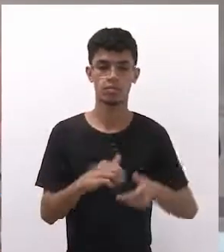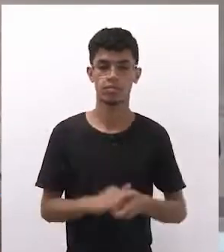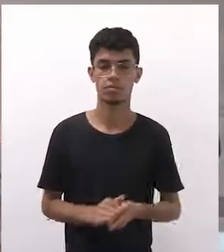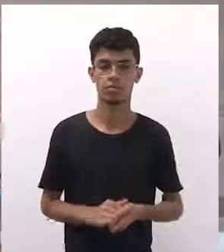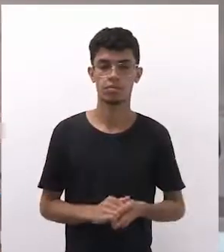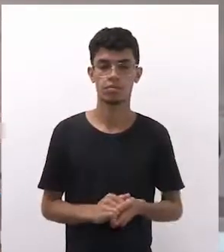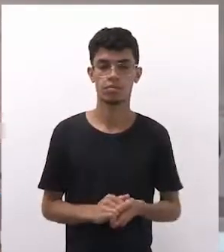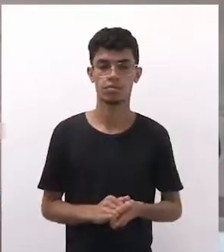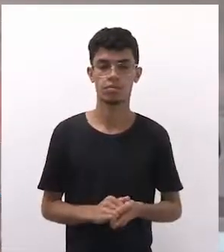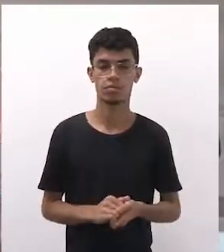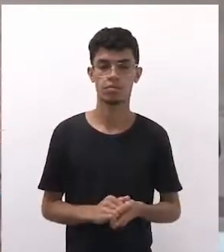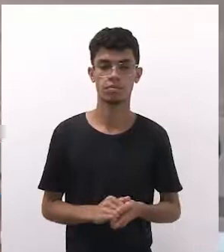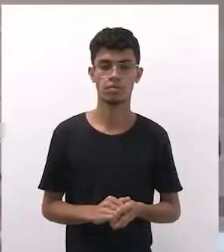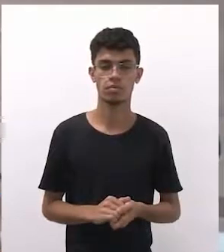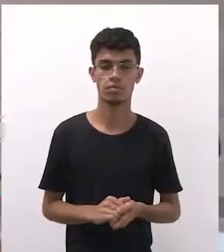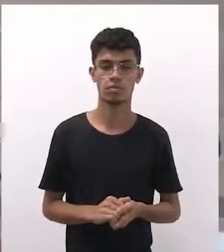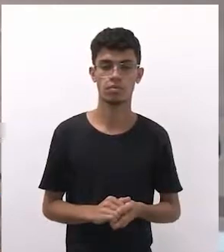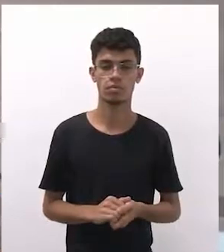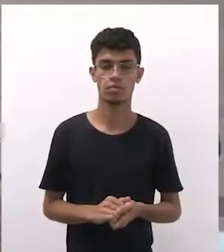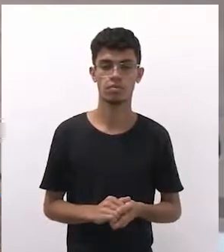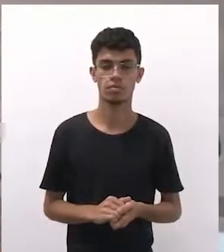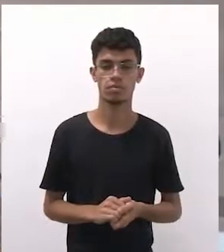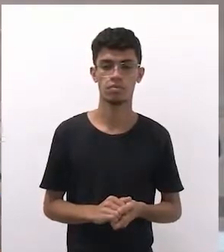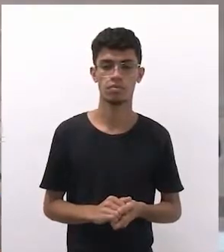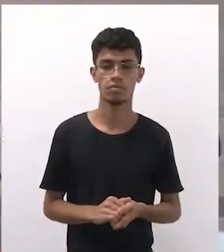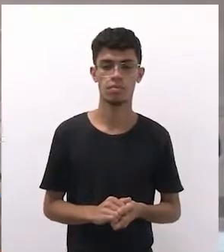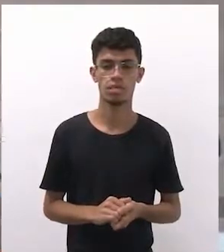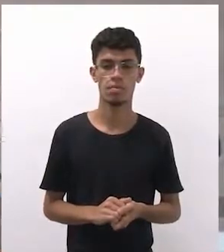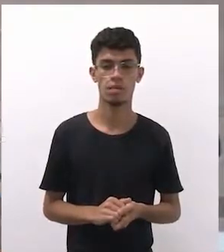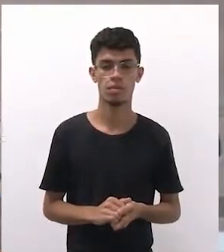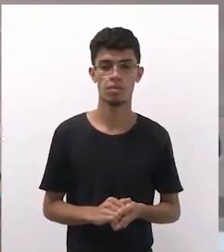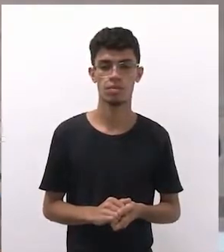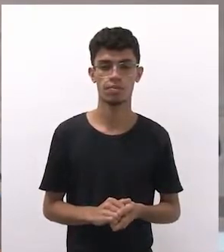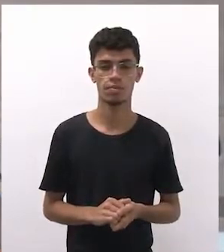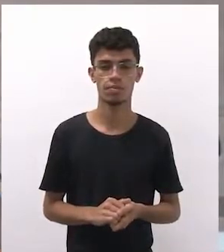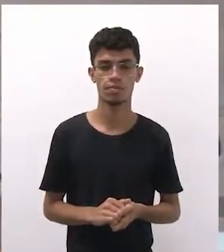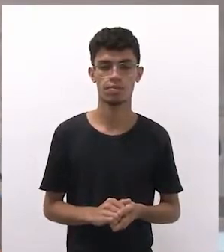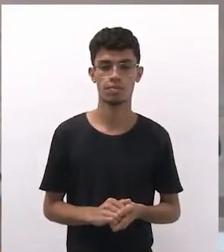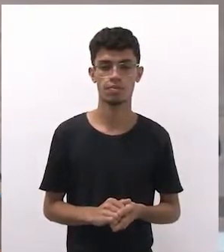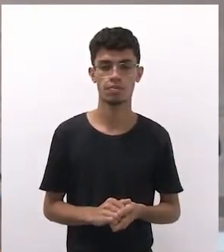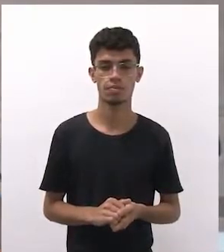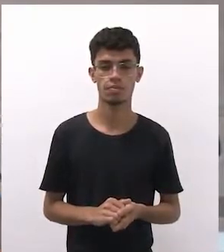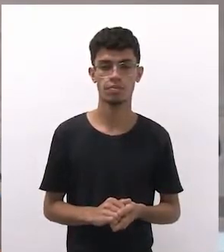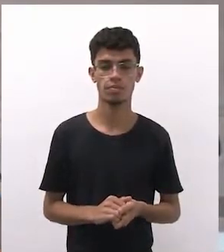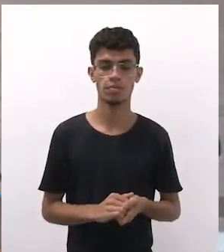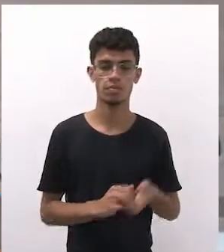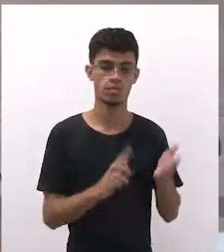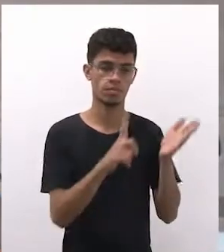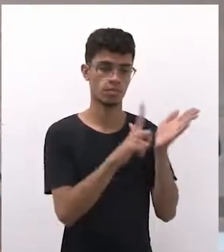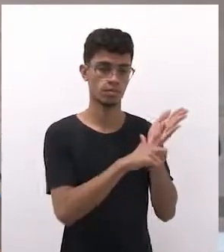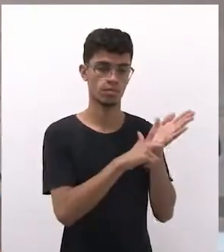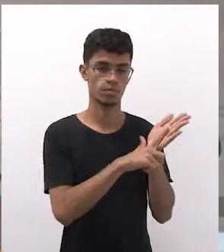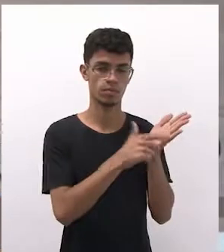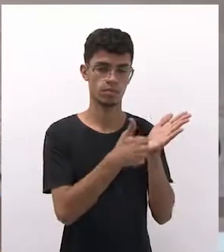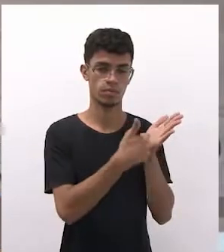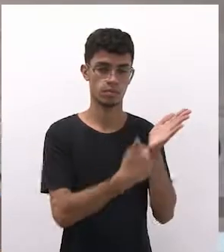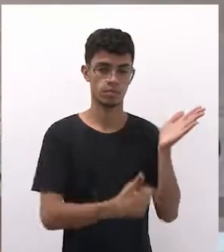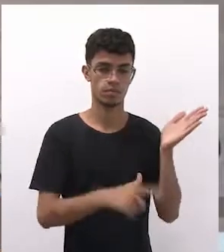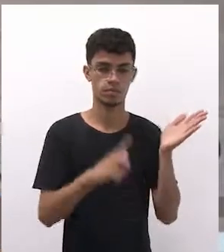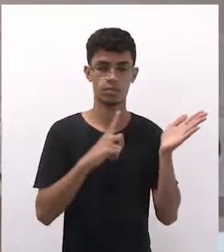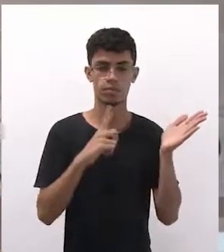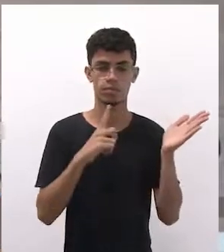E meninas negras, pensando numa intersecção de gênero e raça. Nessa lista TIP tem ali